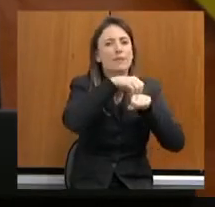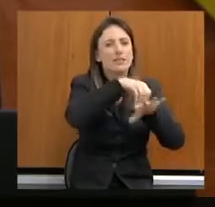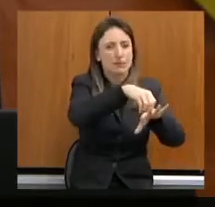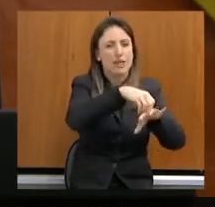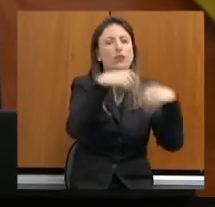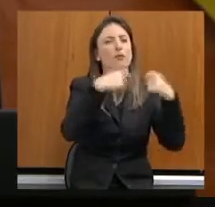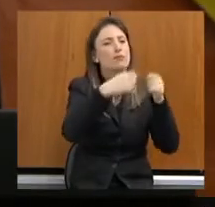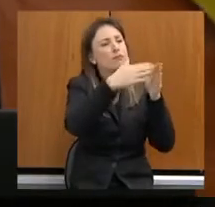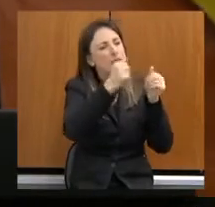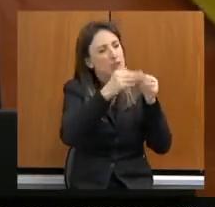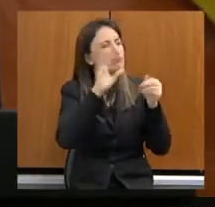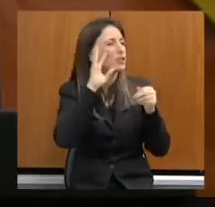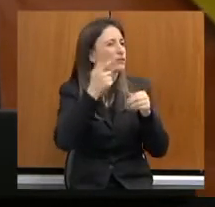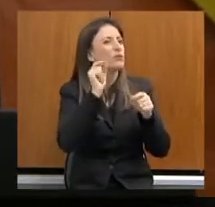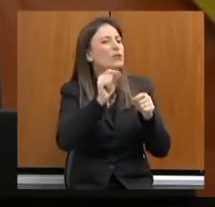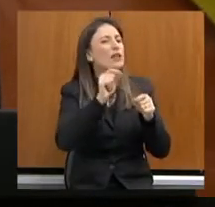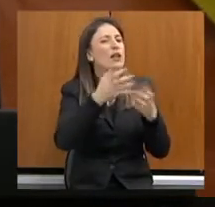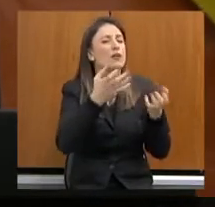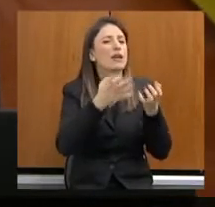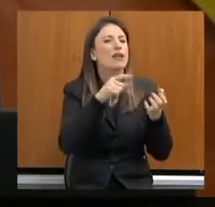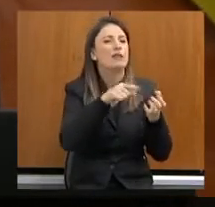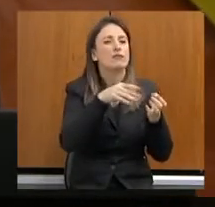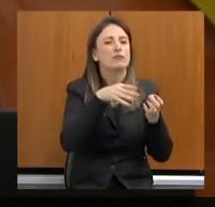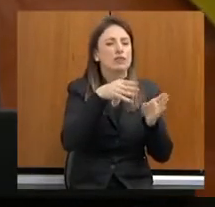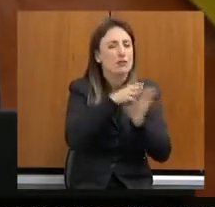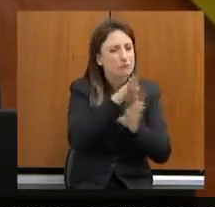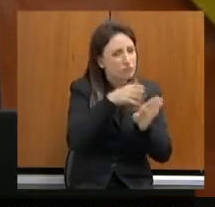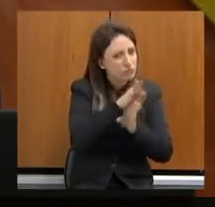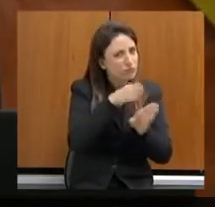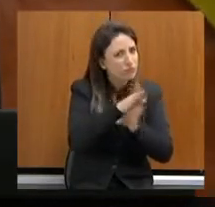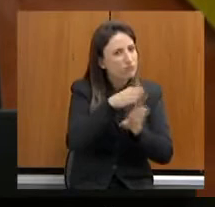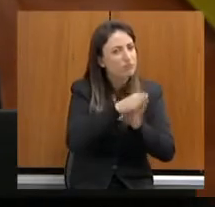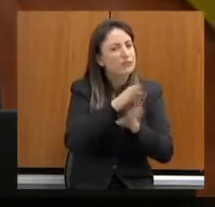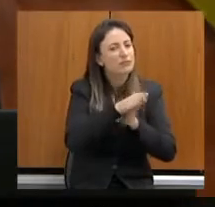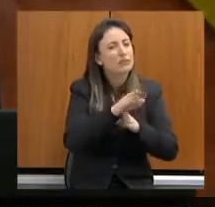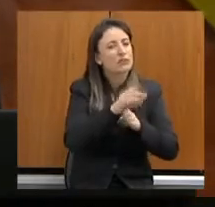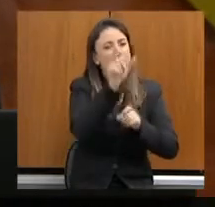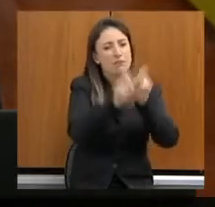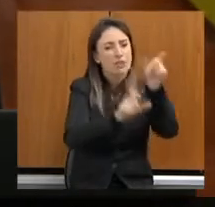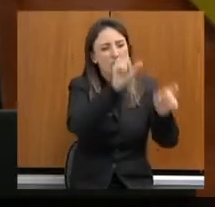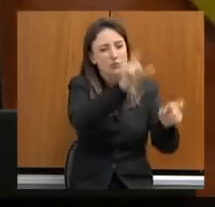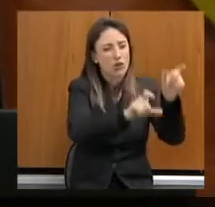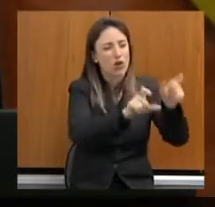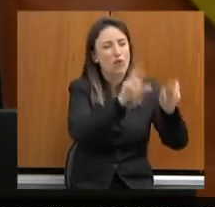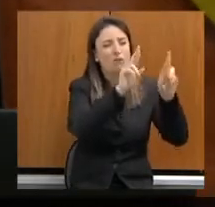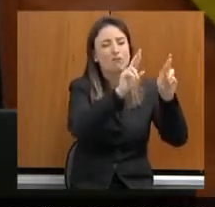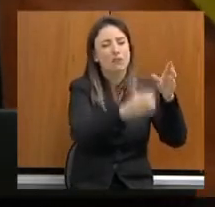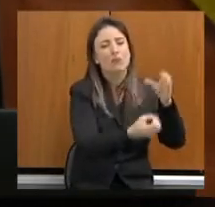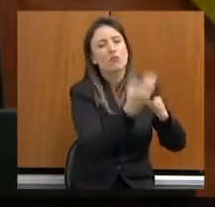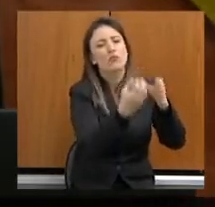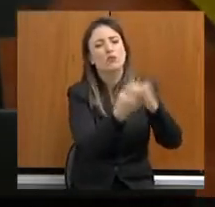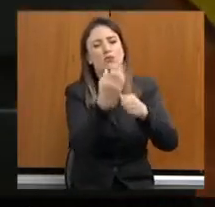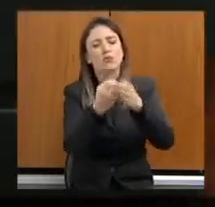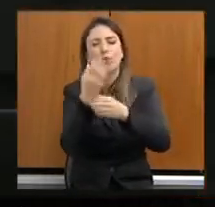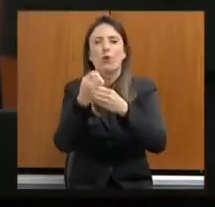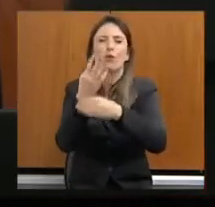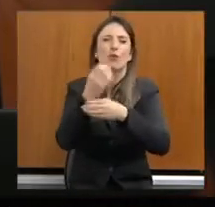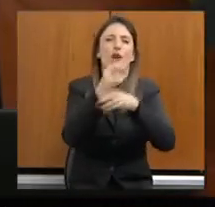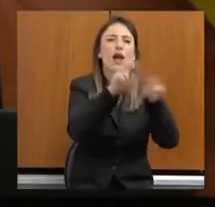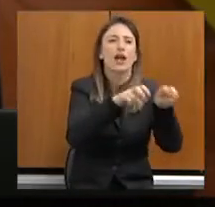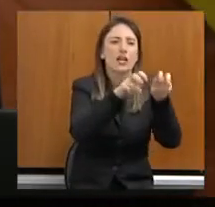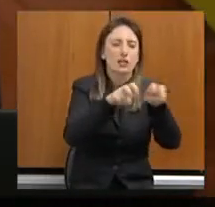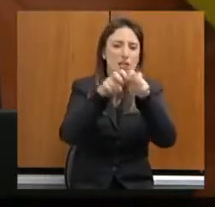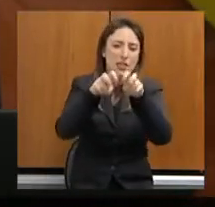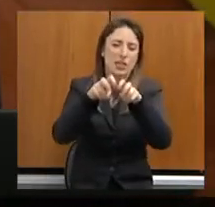providências para que Oriente urgentemente os produtores agrícolas do Estado sobre a possibilidade